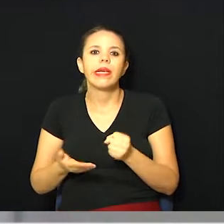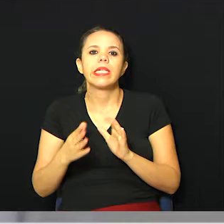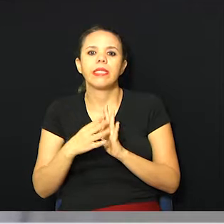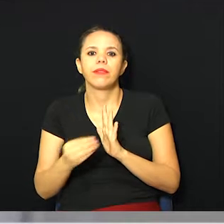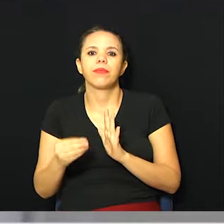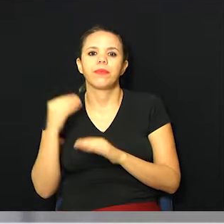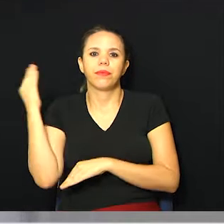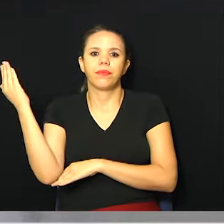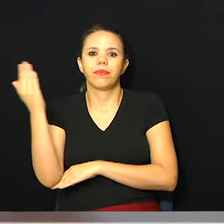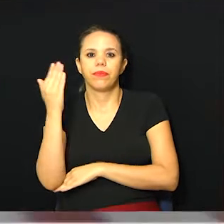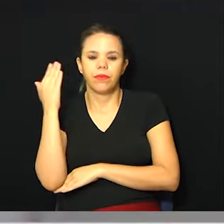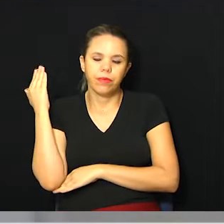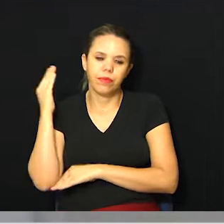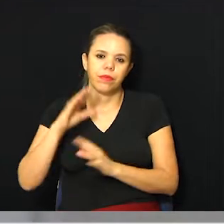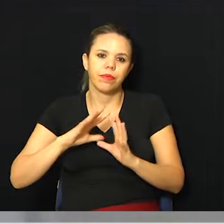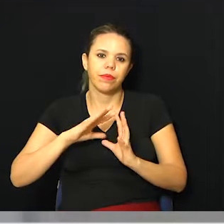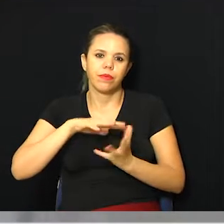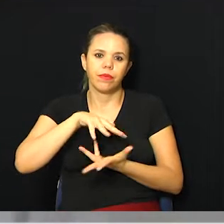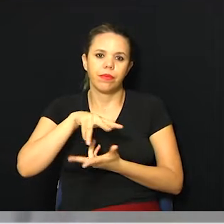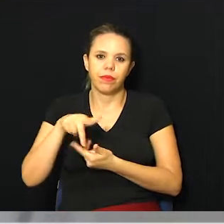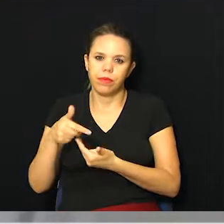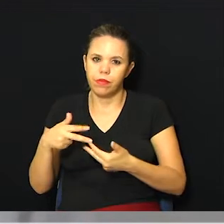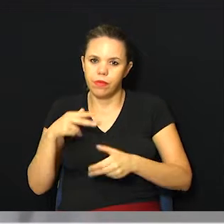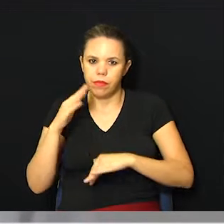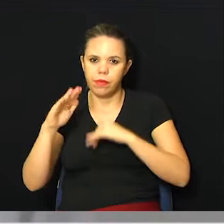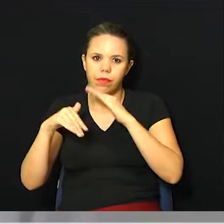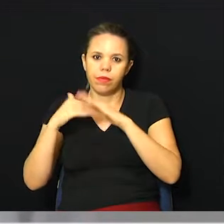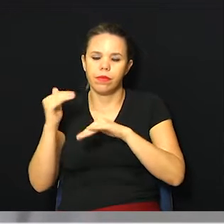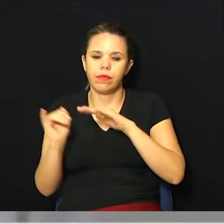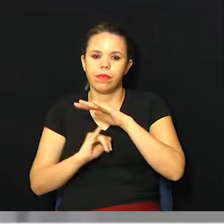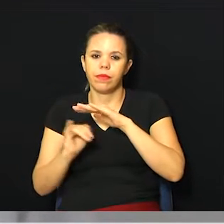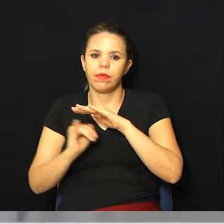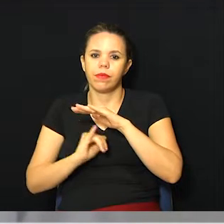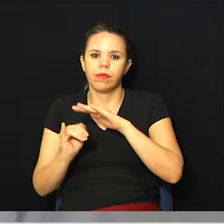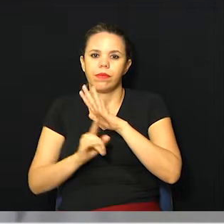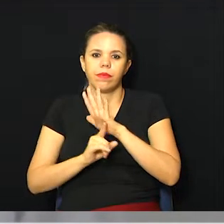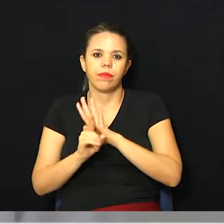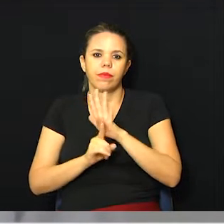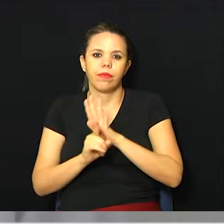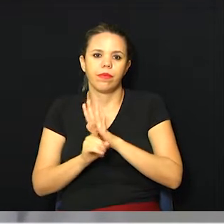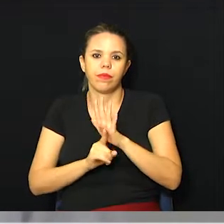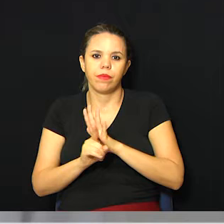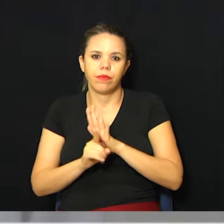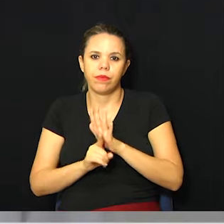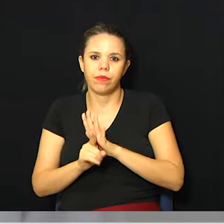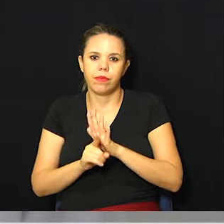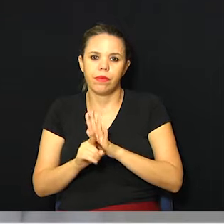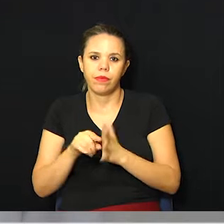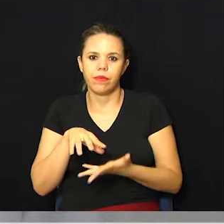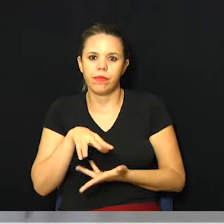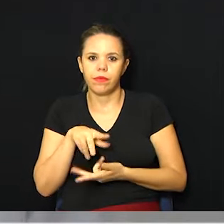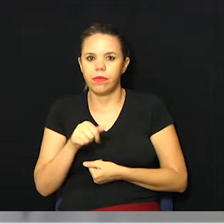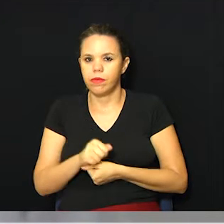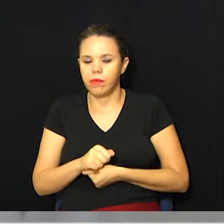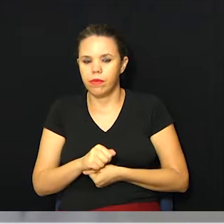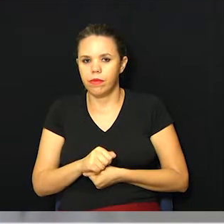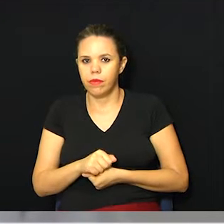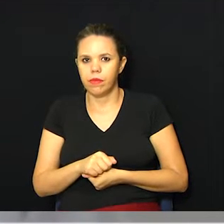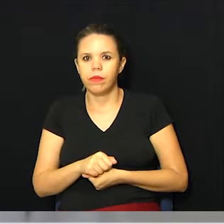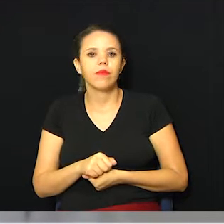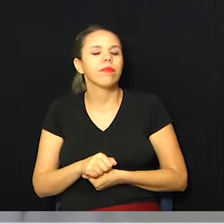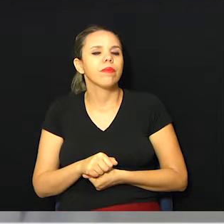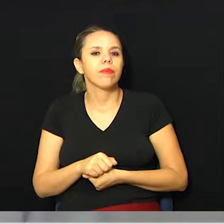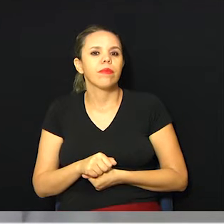climáticos globais, que são desenvolvidos por diversas instituições de pesquisa no mundo, e